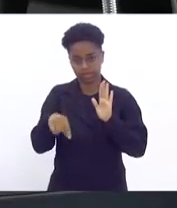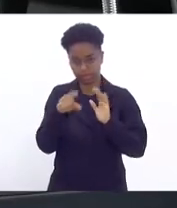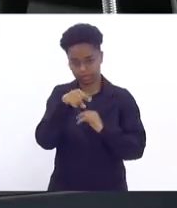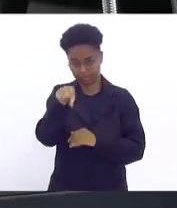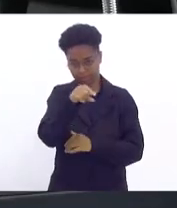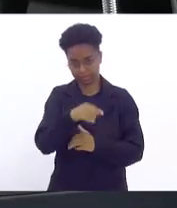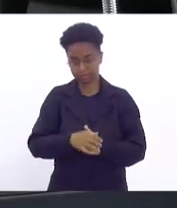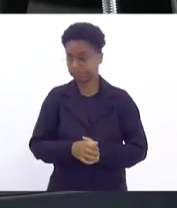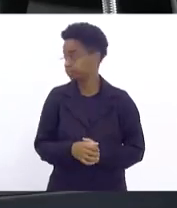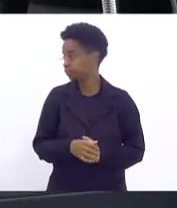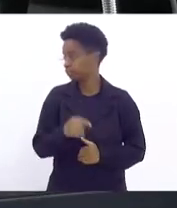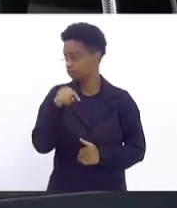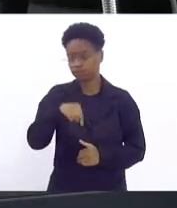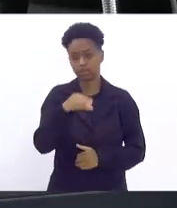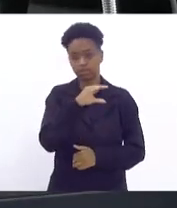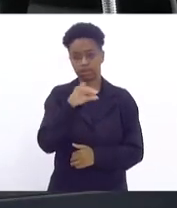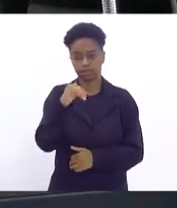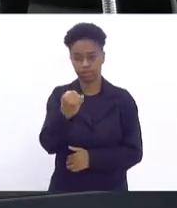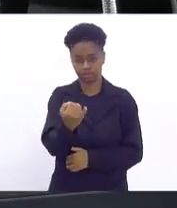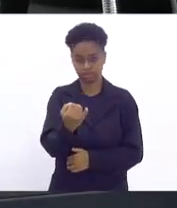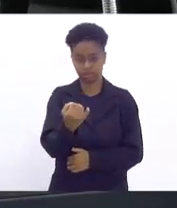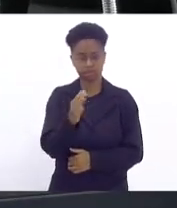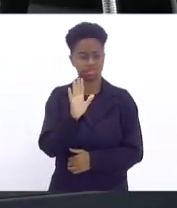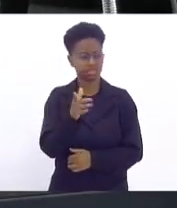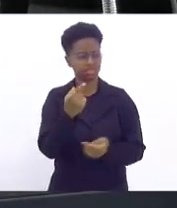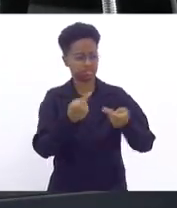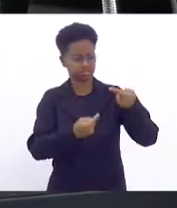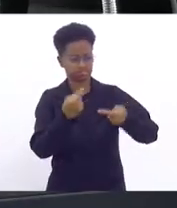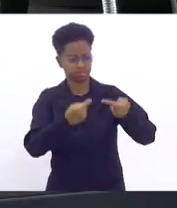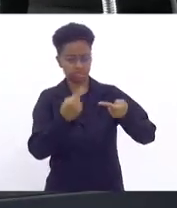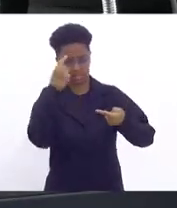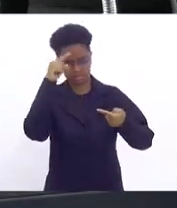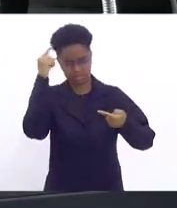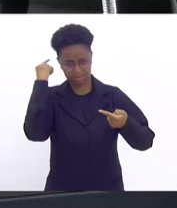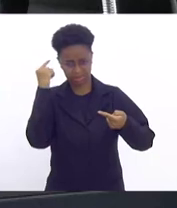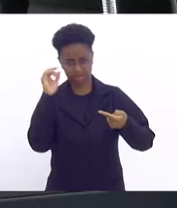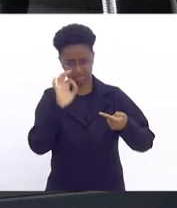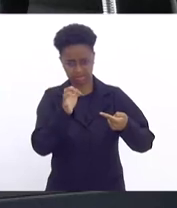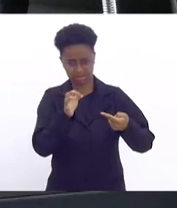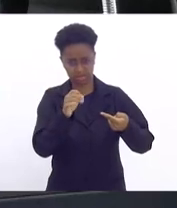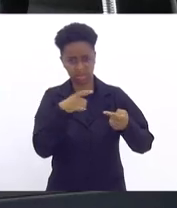excelência aqui na ccj foi discutido na semana passada na verdade